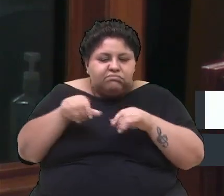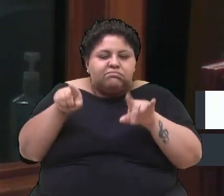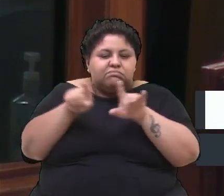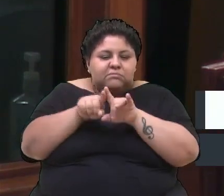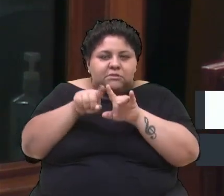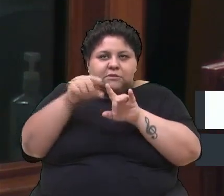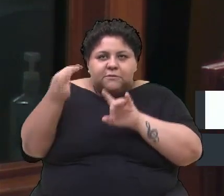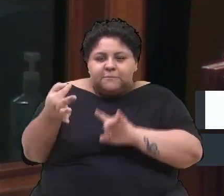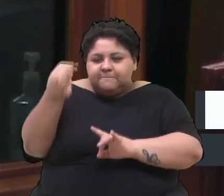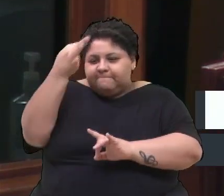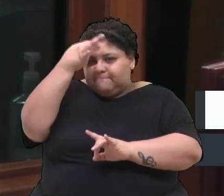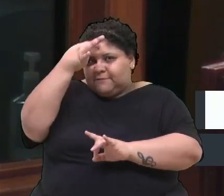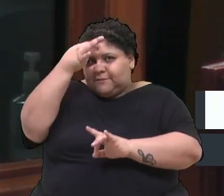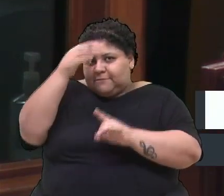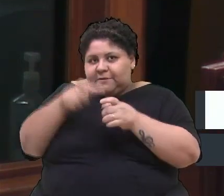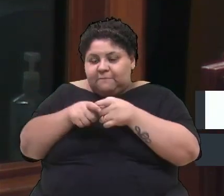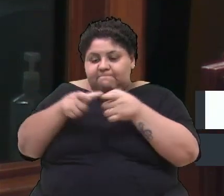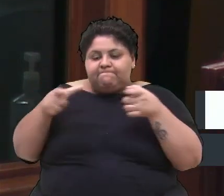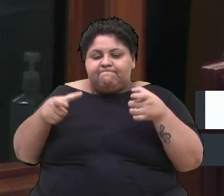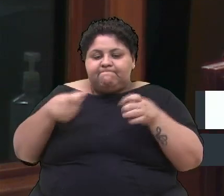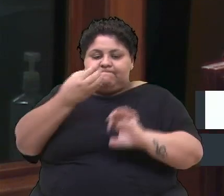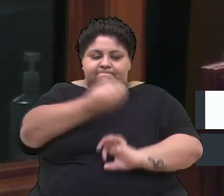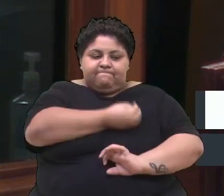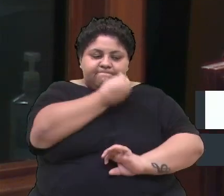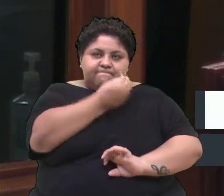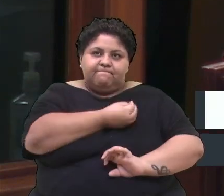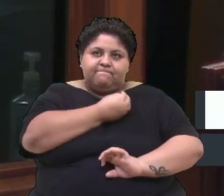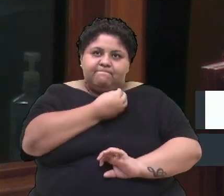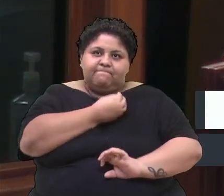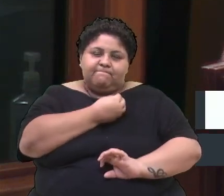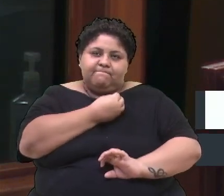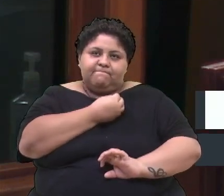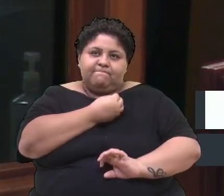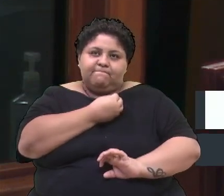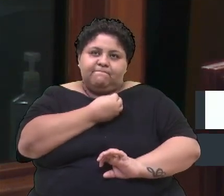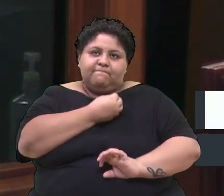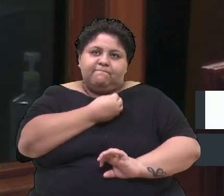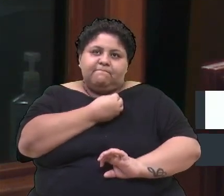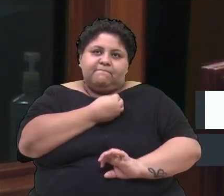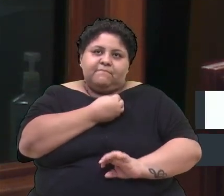conhecimento maior sobre a vida e as condições do povo